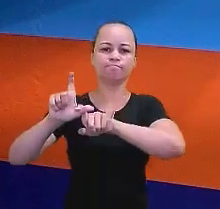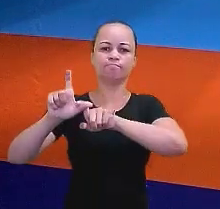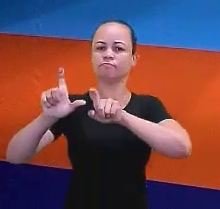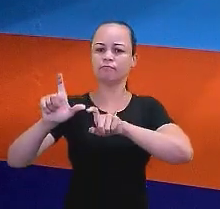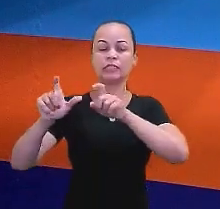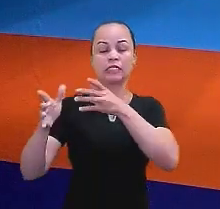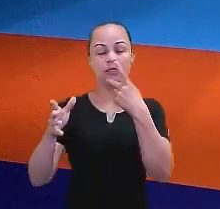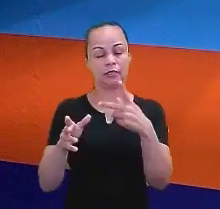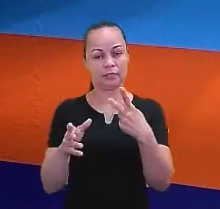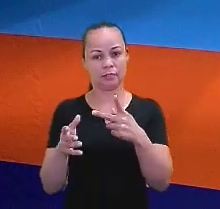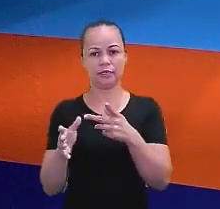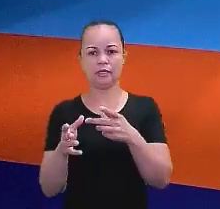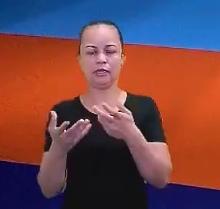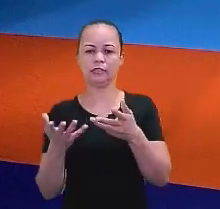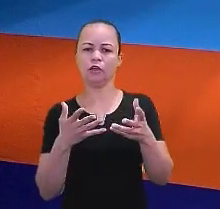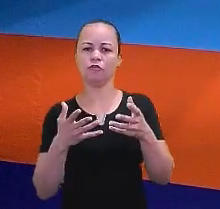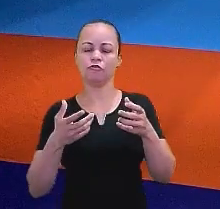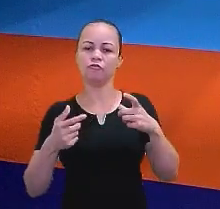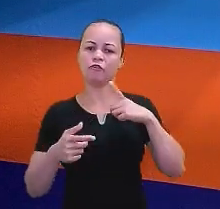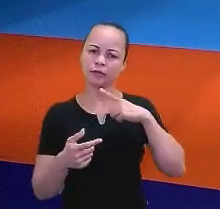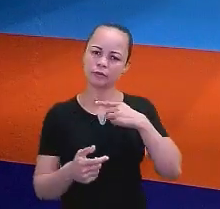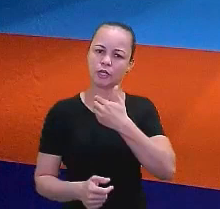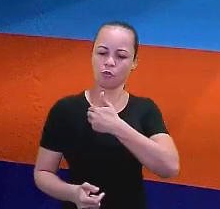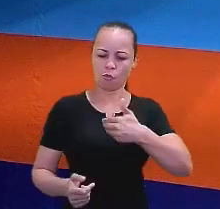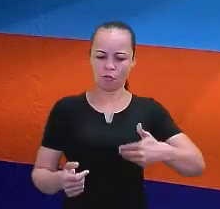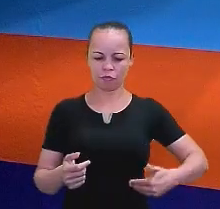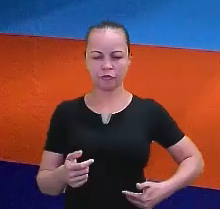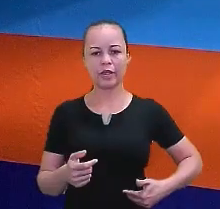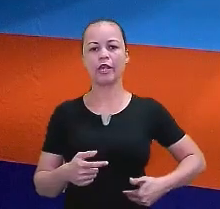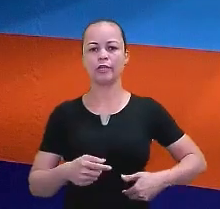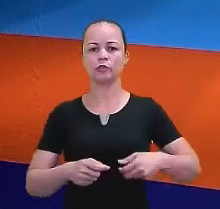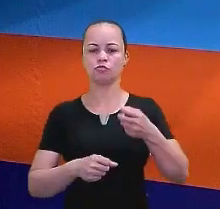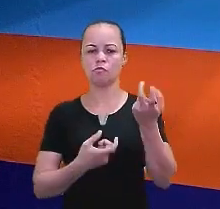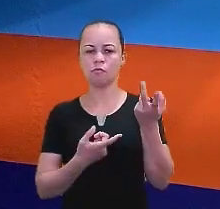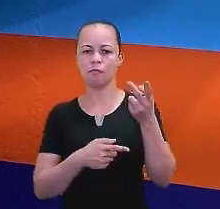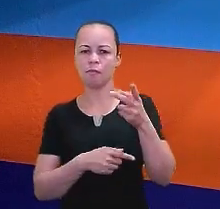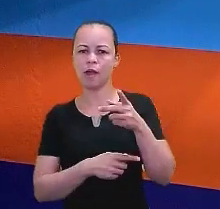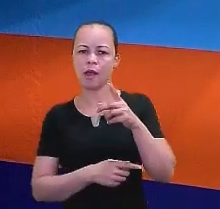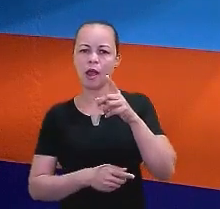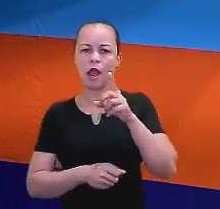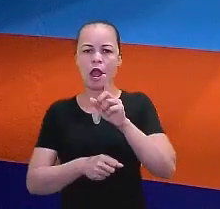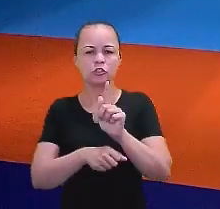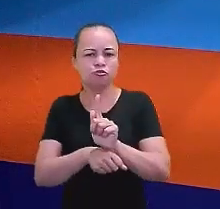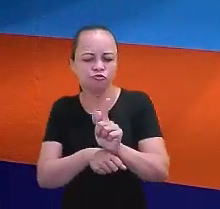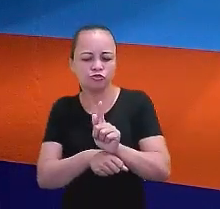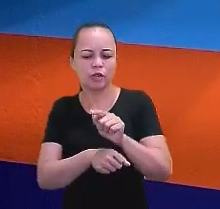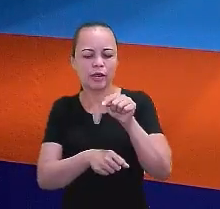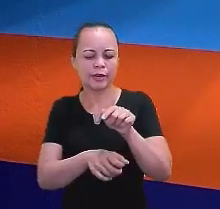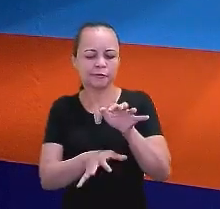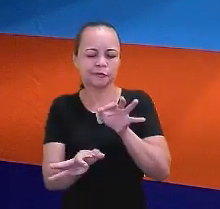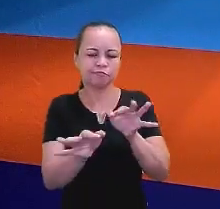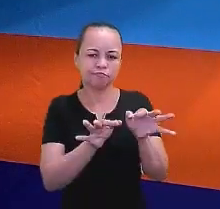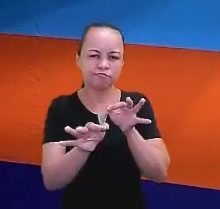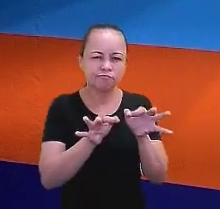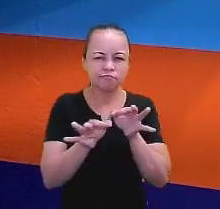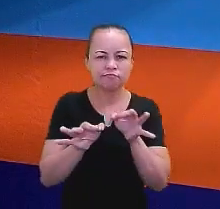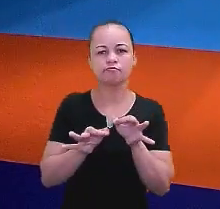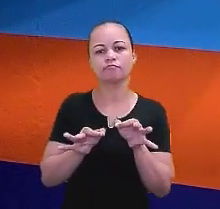um governo, vai haver uma gerência dessa forma de organização